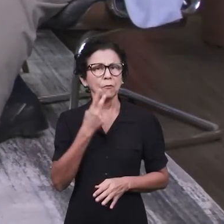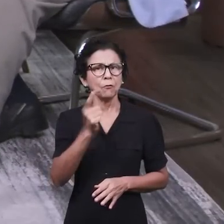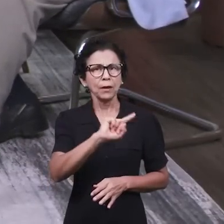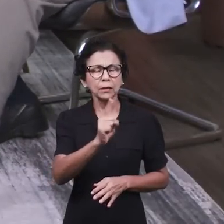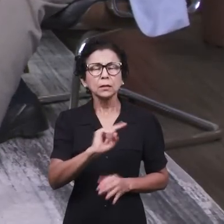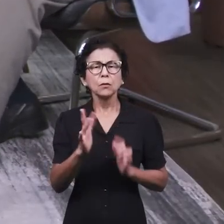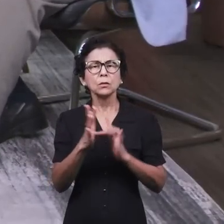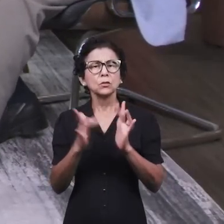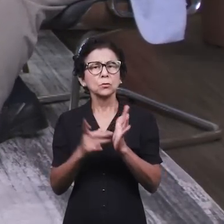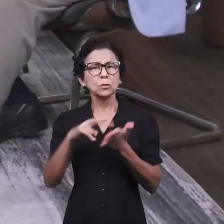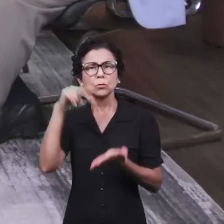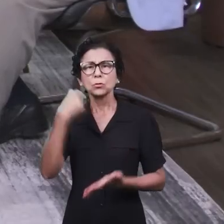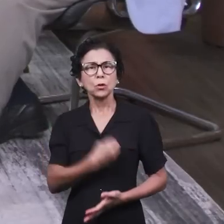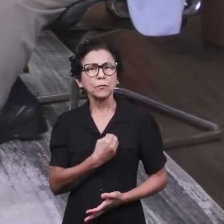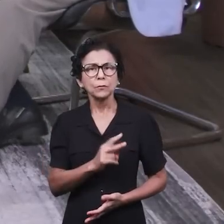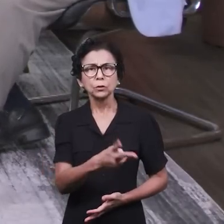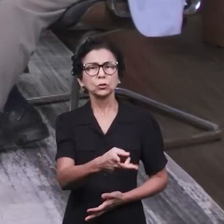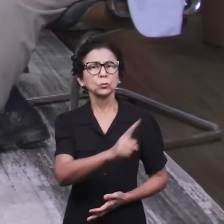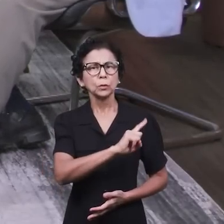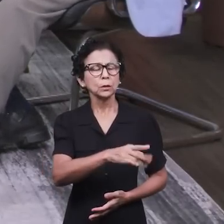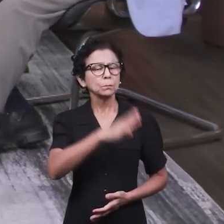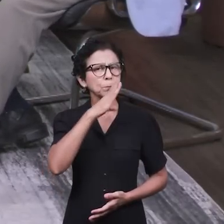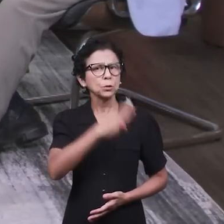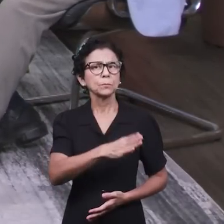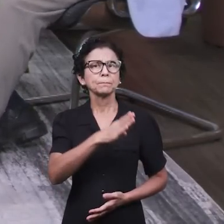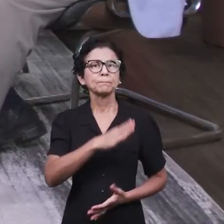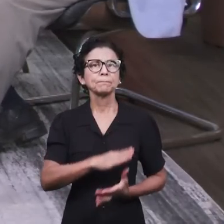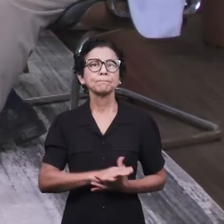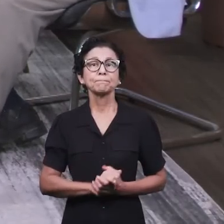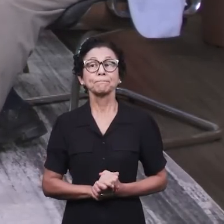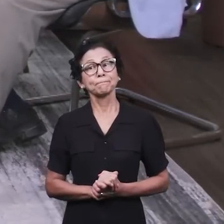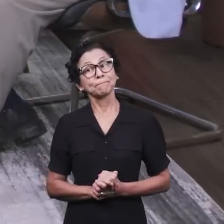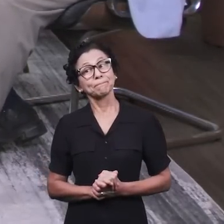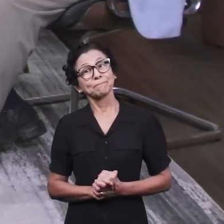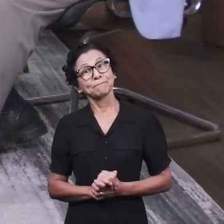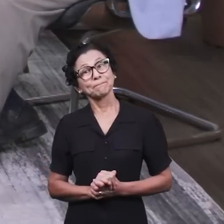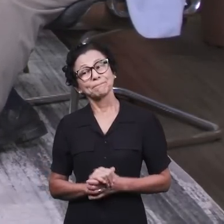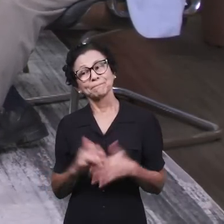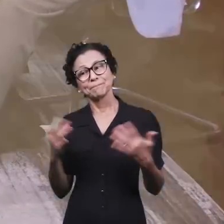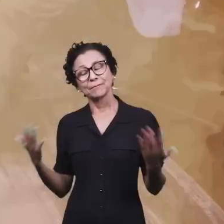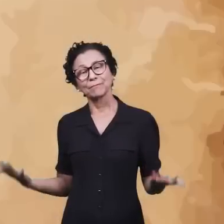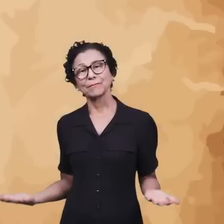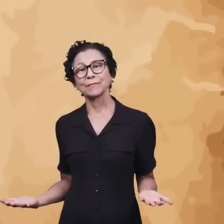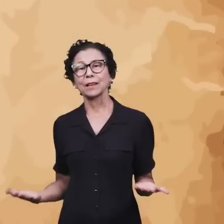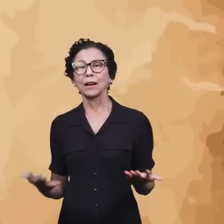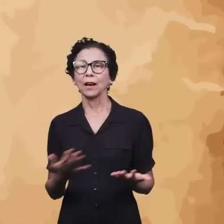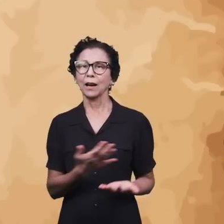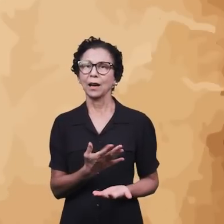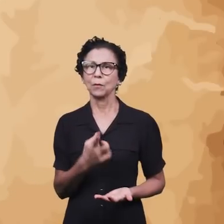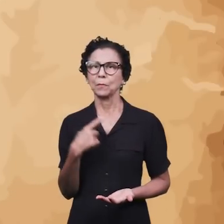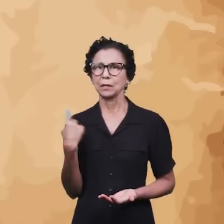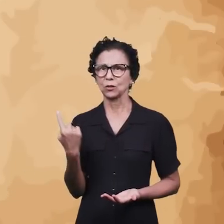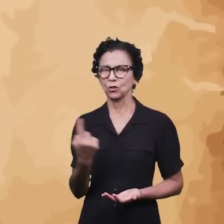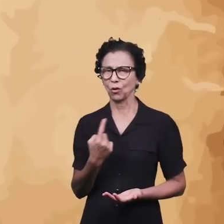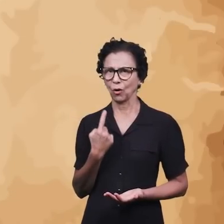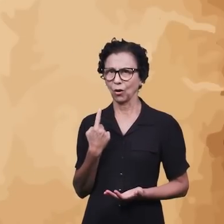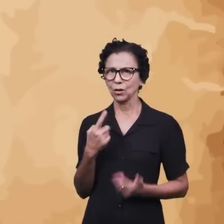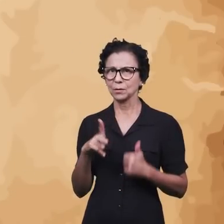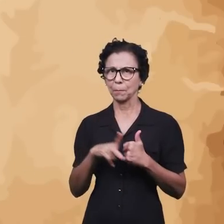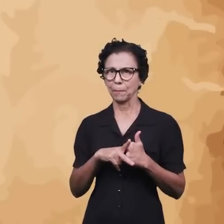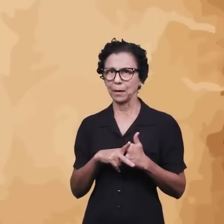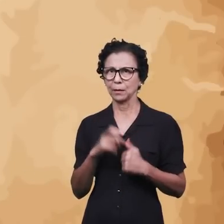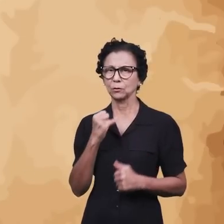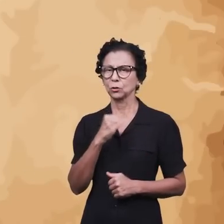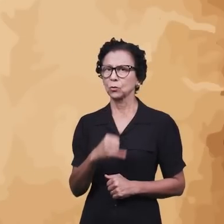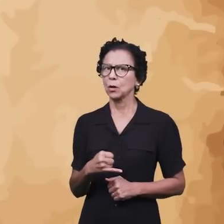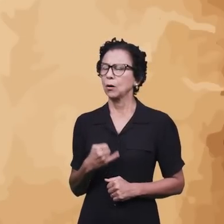Isso que o mundo perdeu. Isso aí. E Ele qual não foi sabe. E a resposta deles? Não podemos deixar de falar